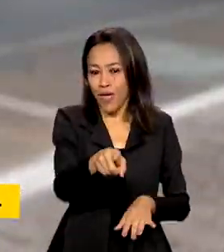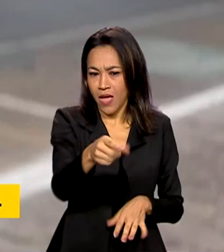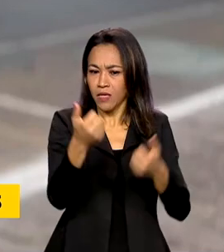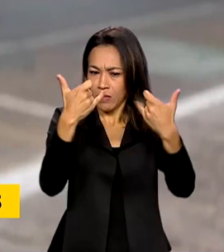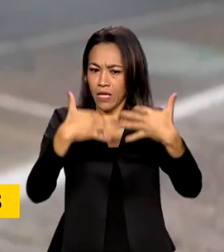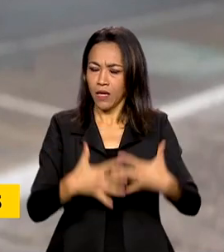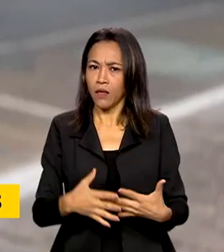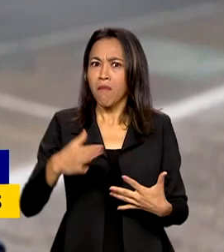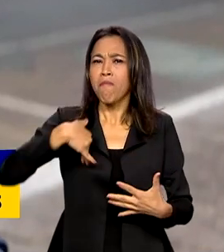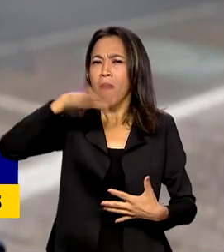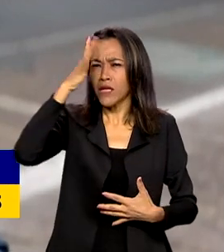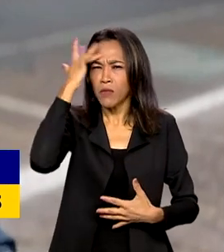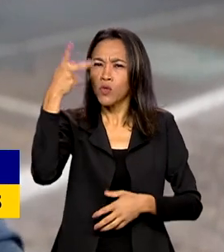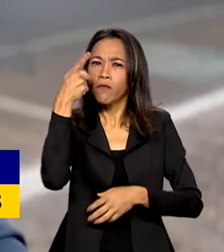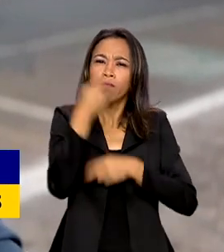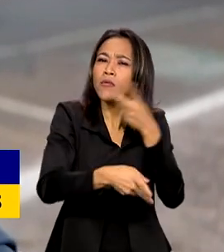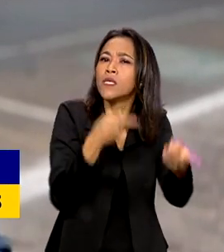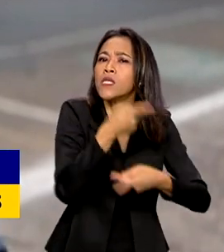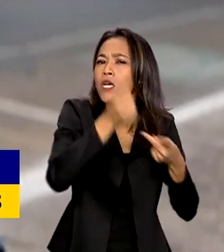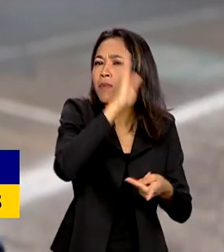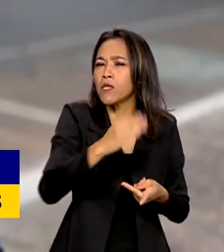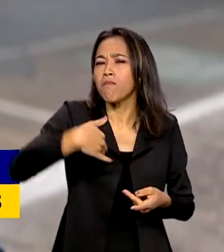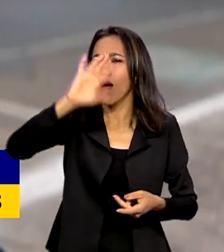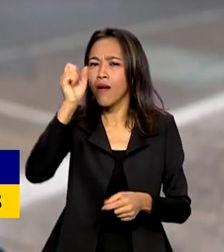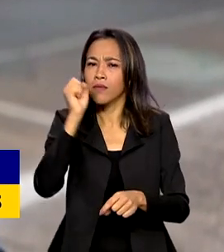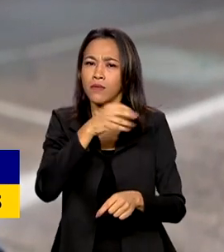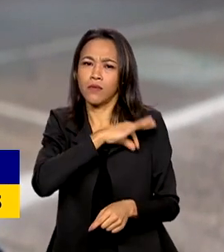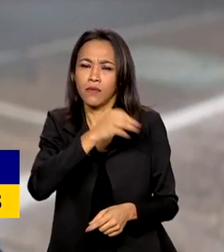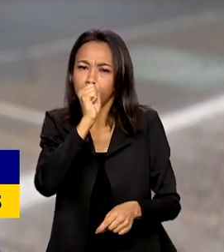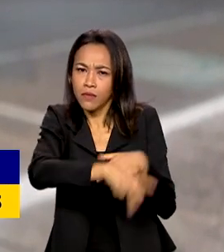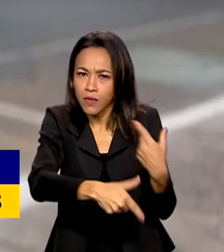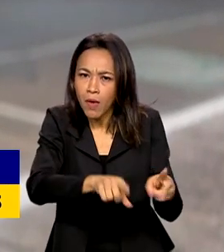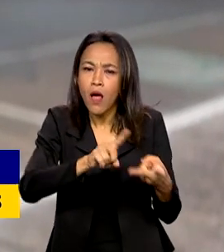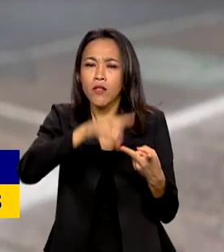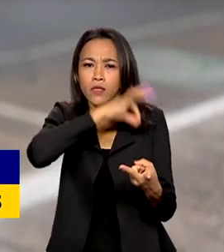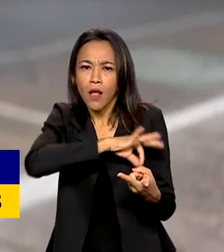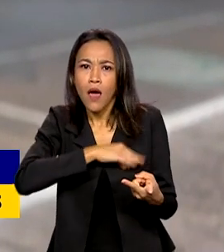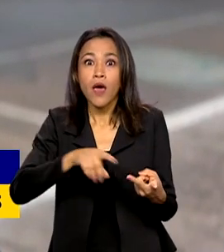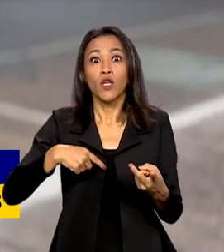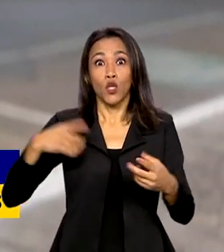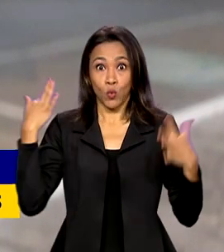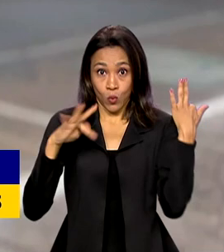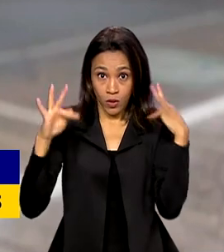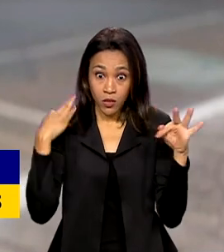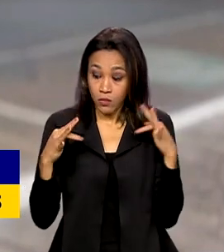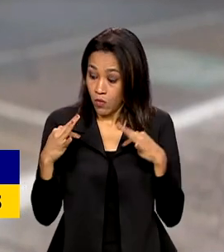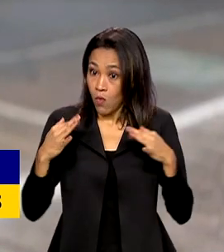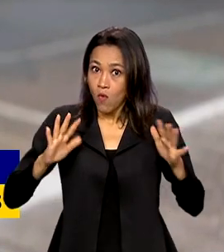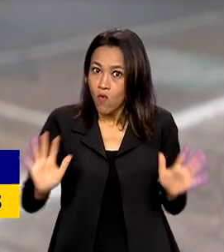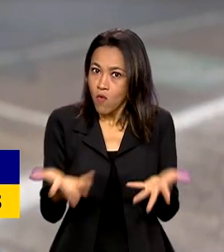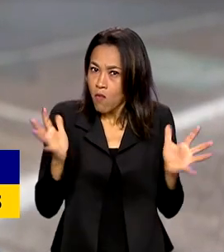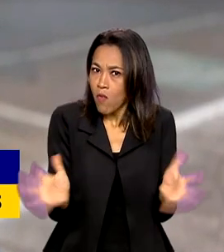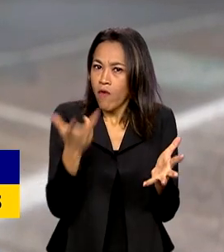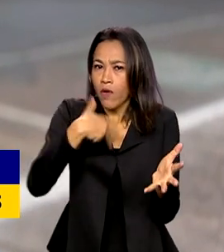internacional estiver visitando o Brasil, mais emprego, mais renda. E o turismo é aquela atividade econômica que promove